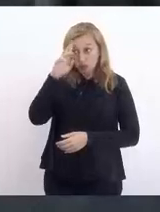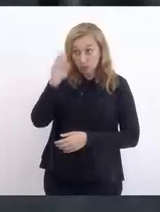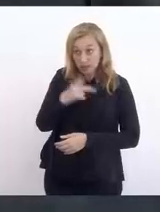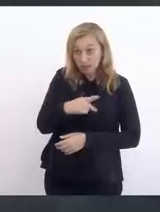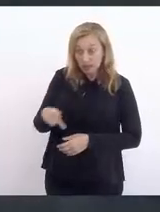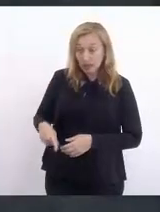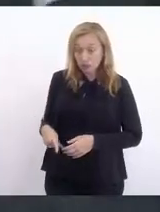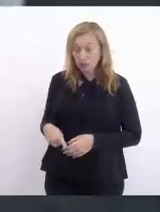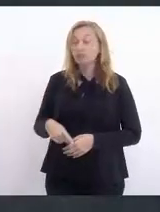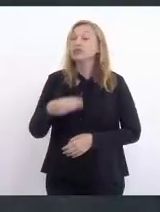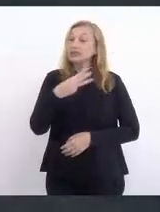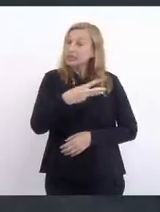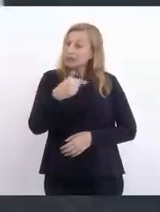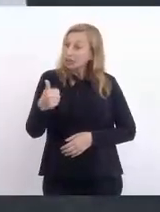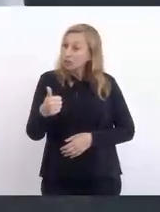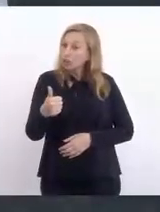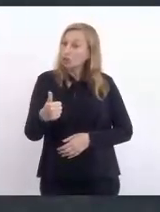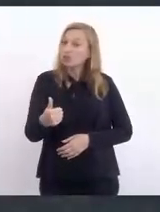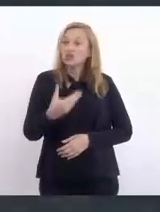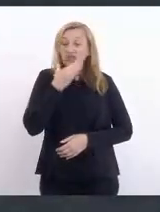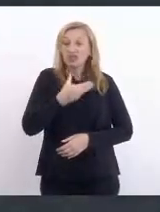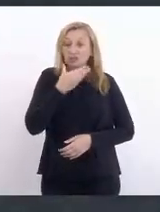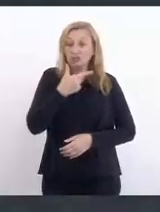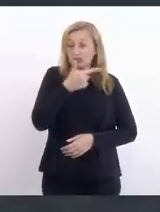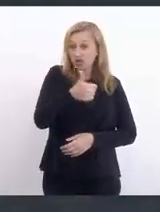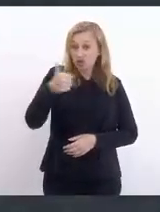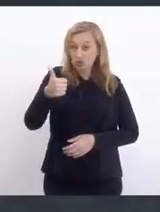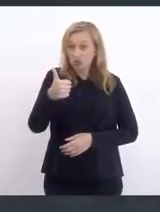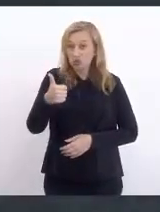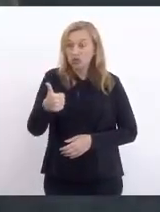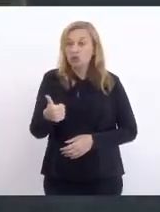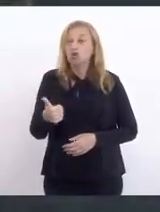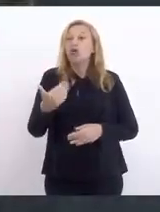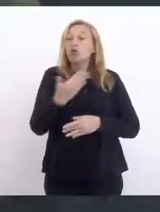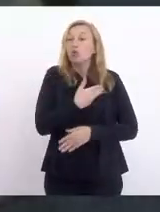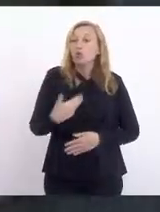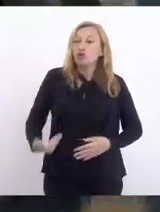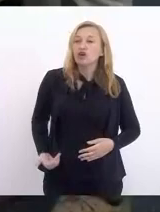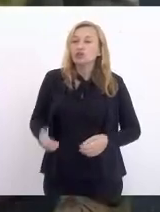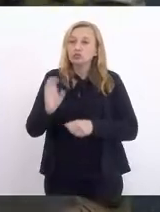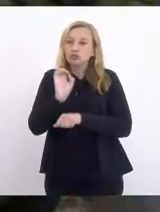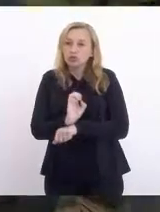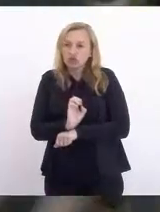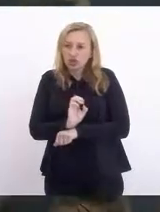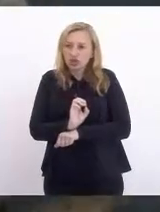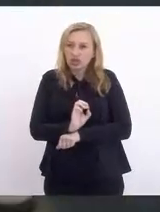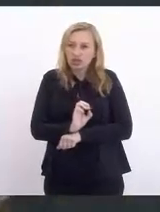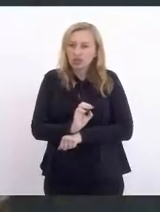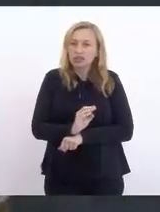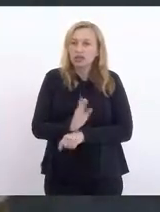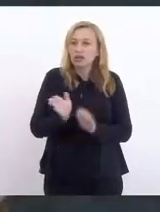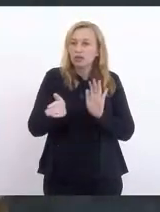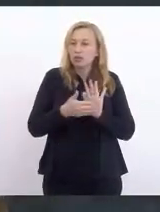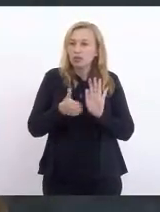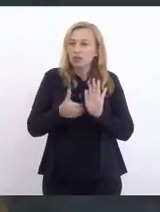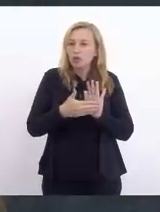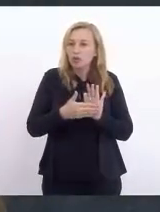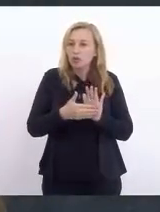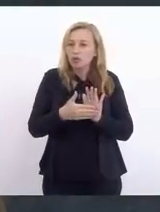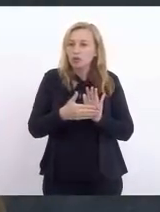presidente 31 dedezembro de 21 o Governo do Estado está propondo